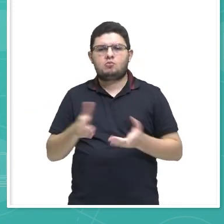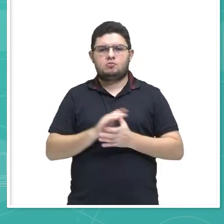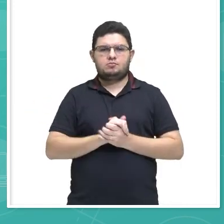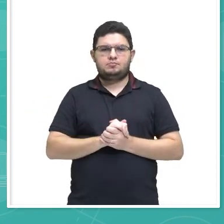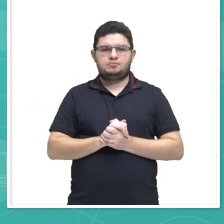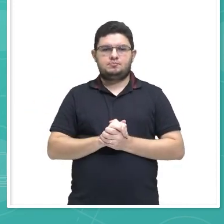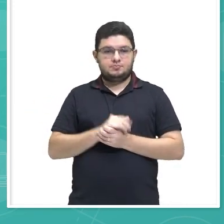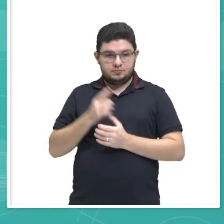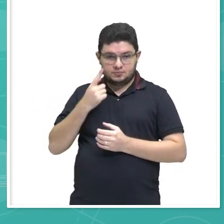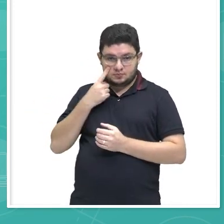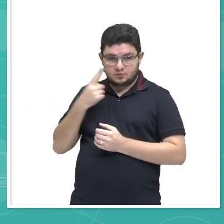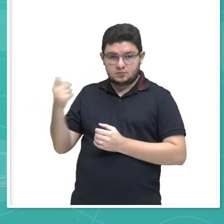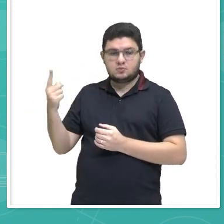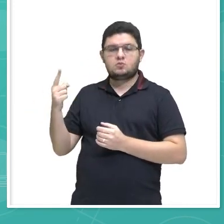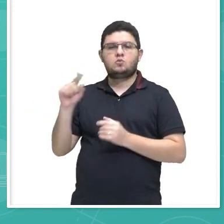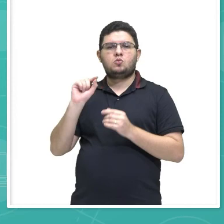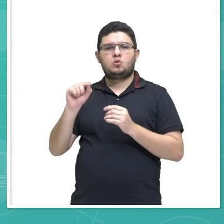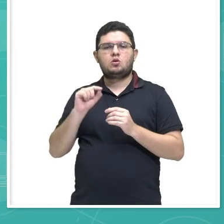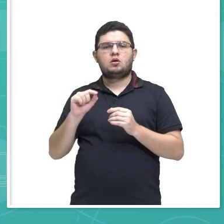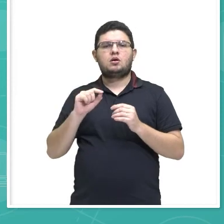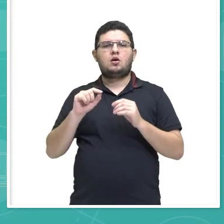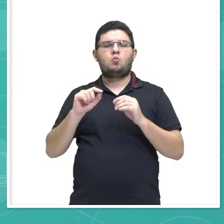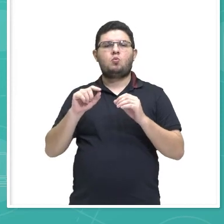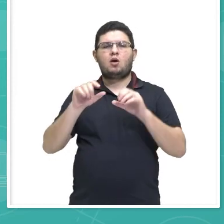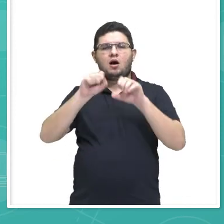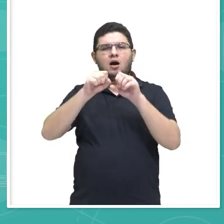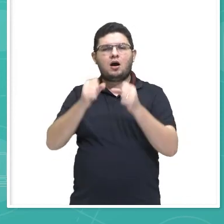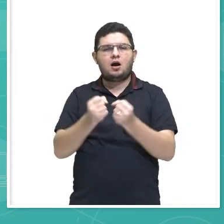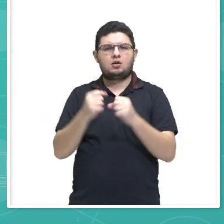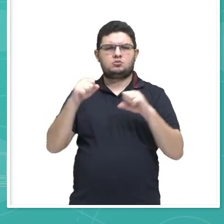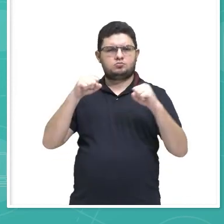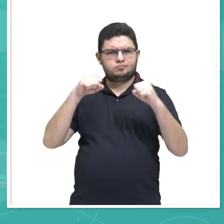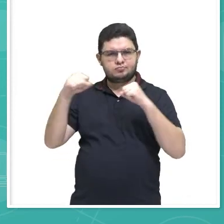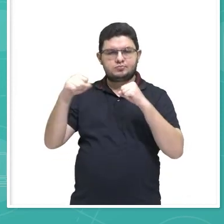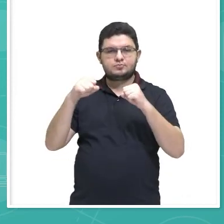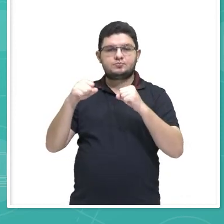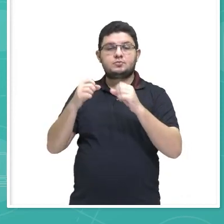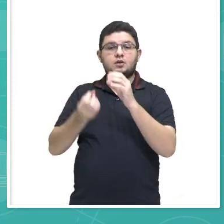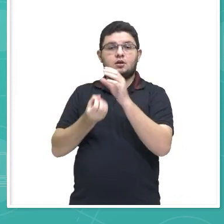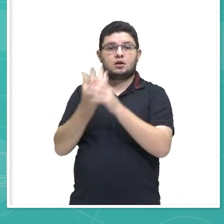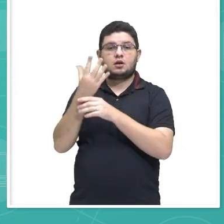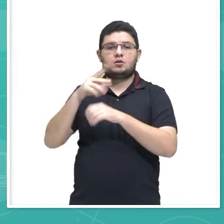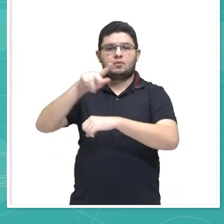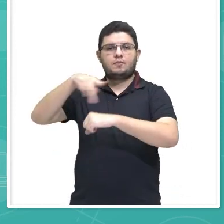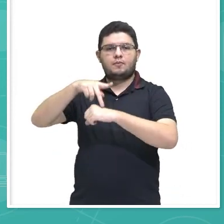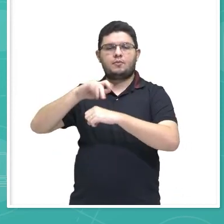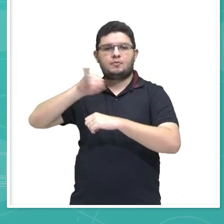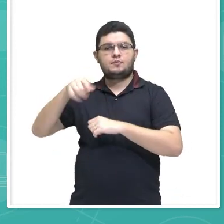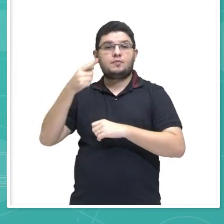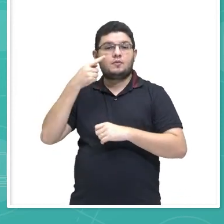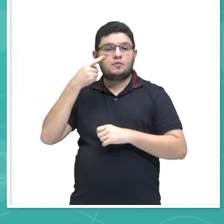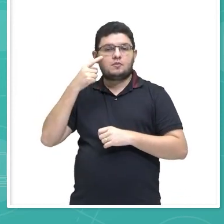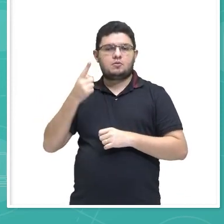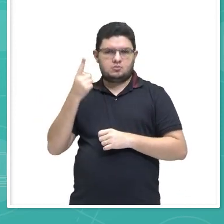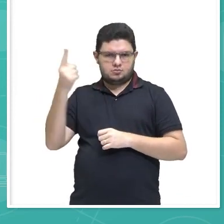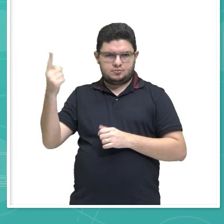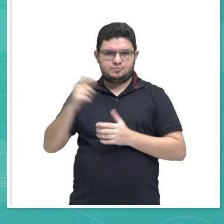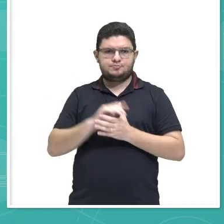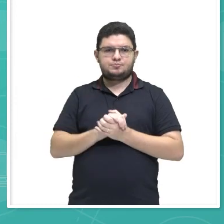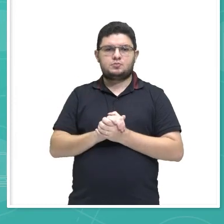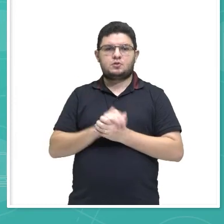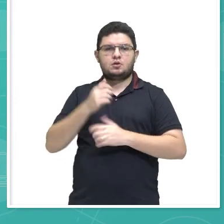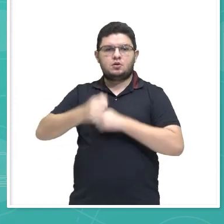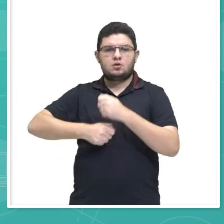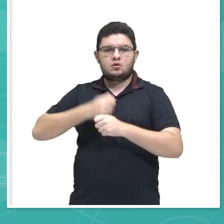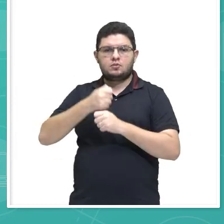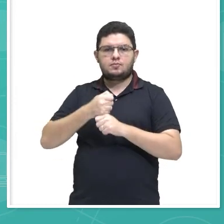uma arte marcial esportiva que foi criado no Japão em 1882 pelo professor Jigoro Kano.